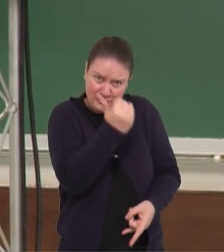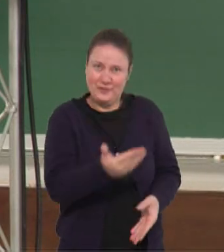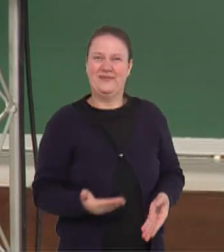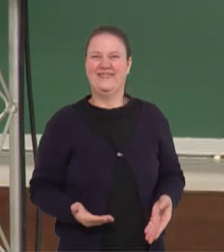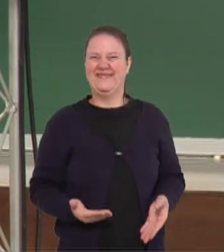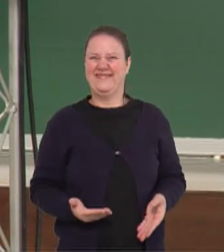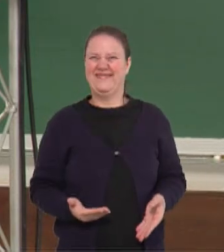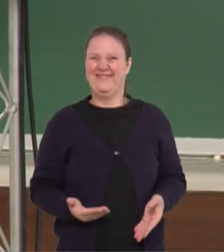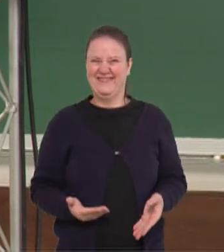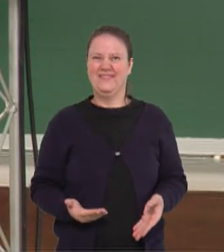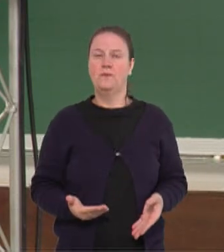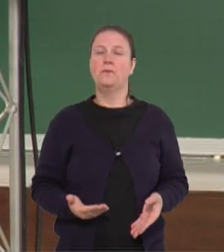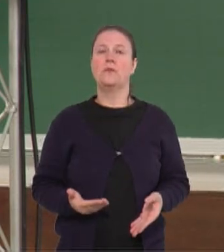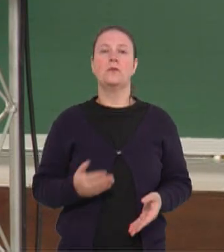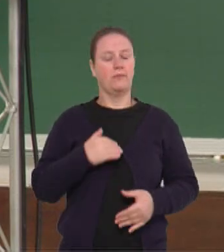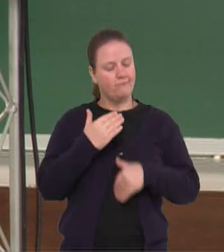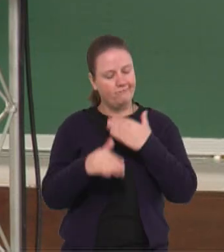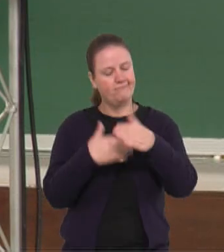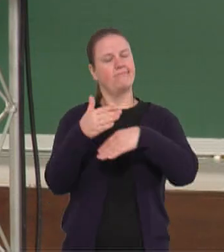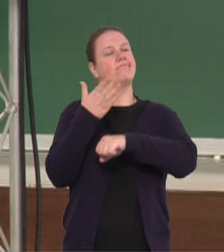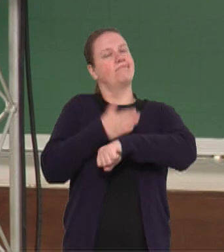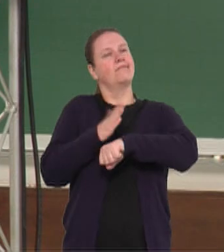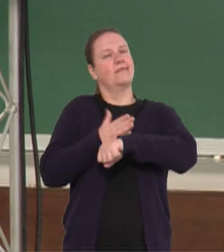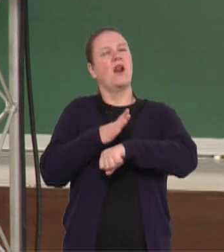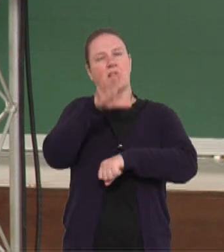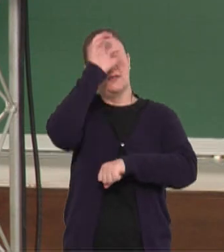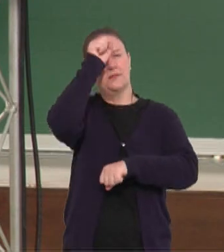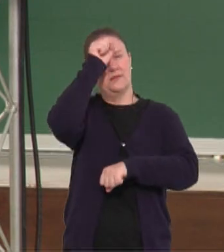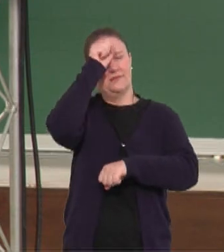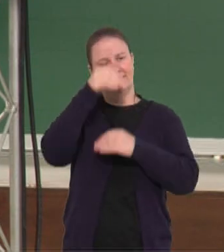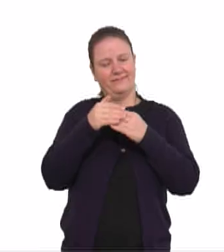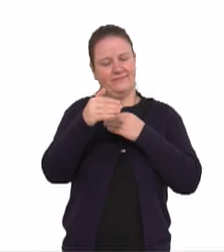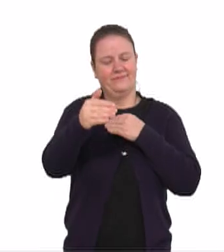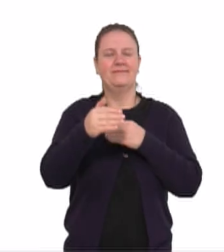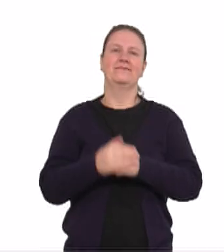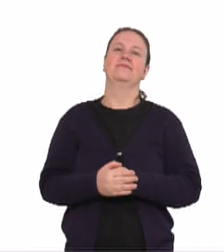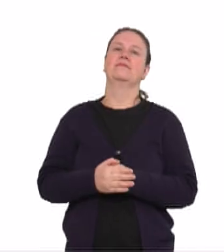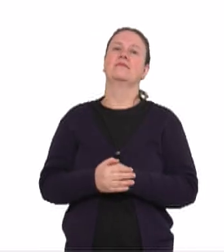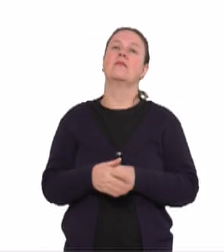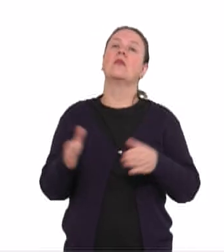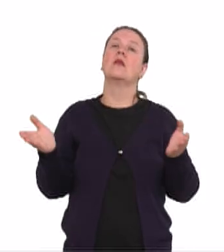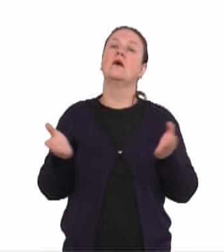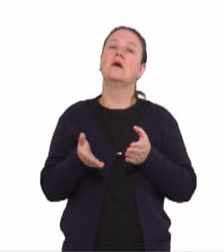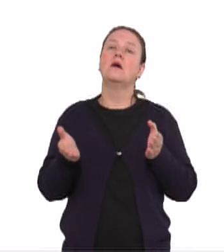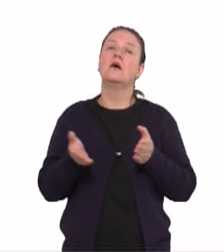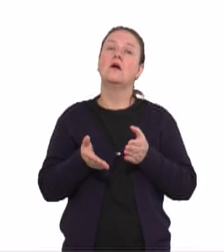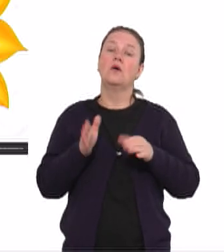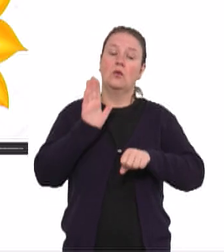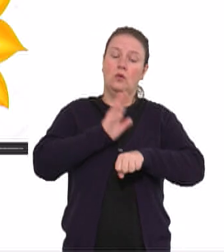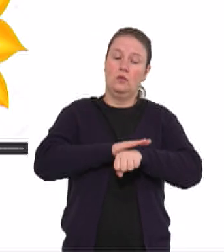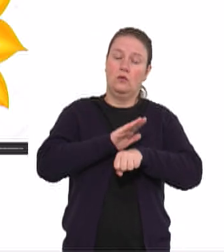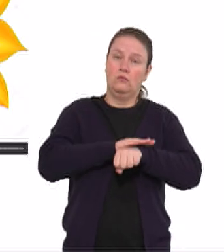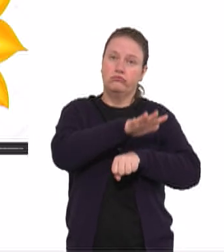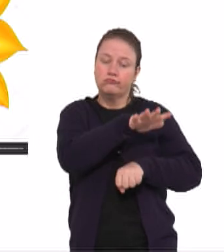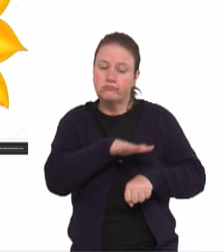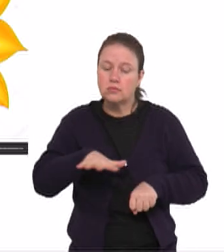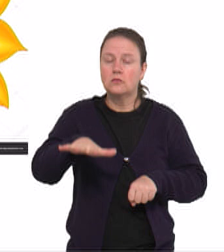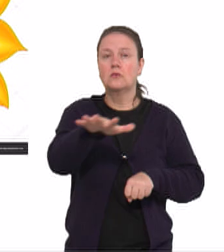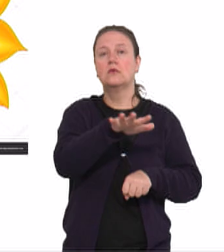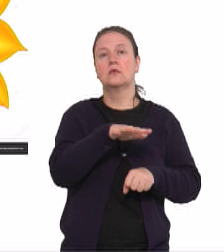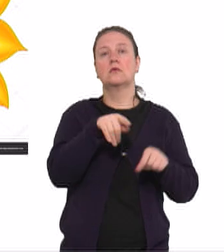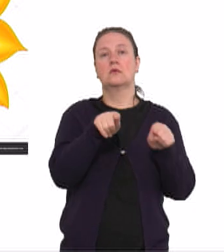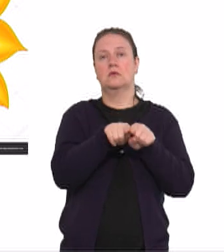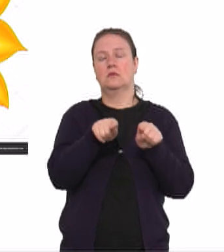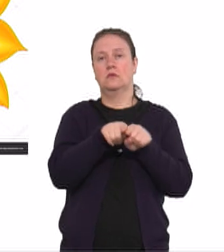gente vai aprendendo e vai ficando bom nisso. Fica tranquilo. Vamos lá. Reestruturando o tempo e o espaço. Como é que